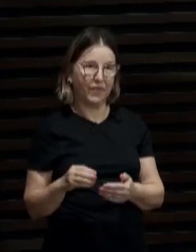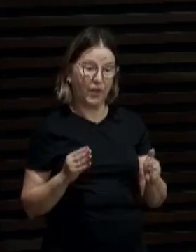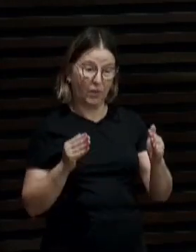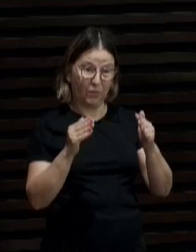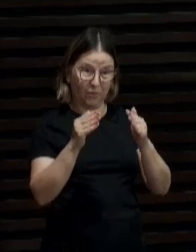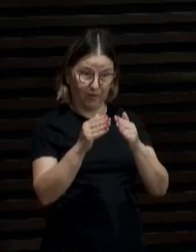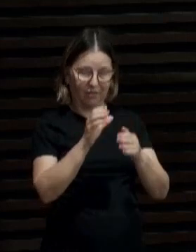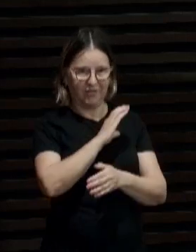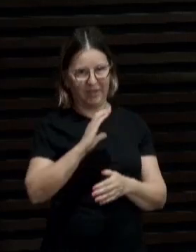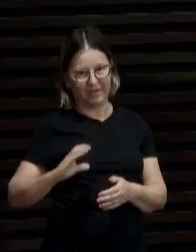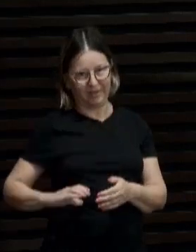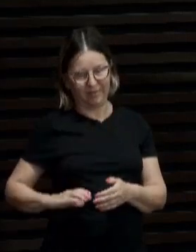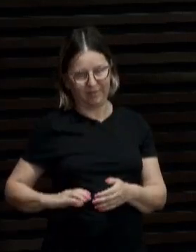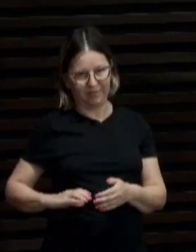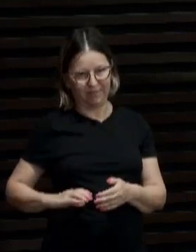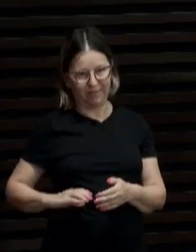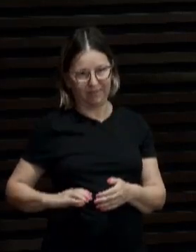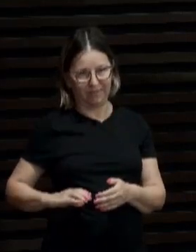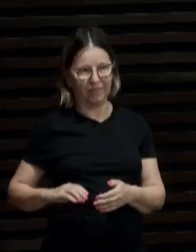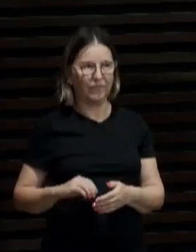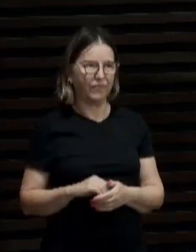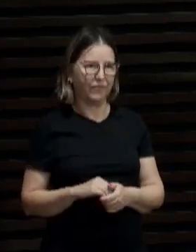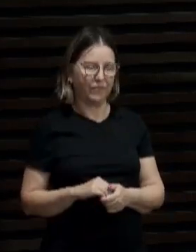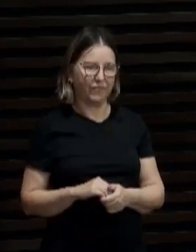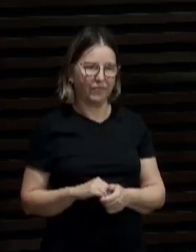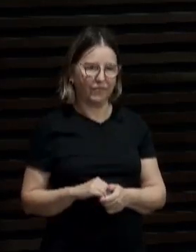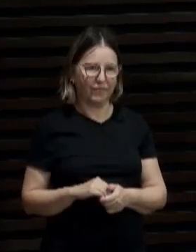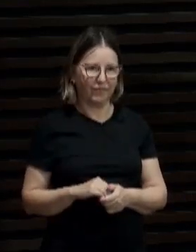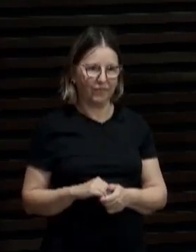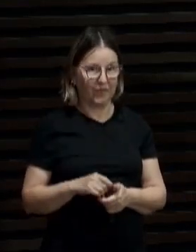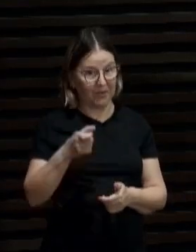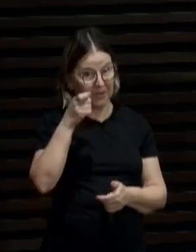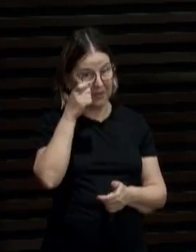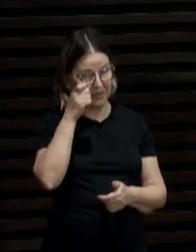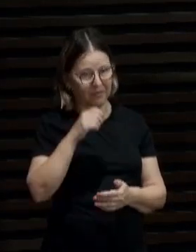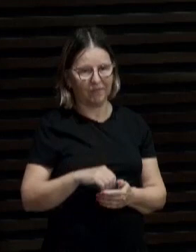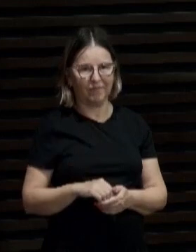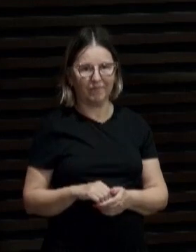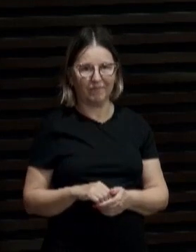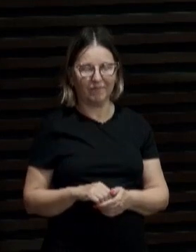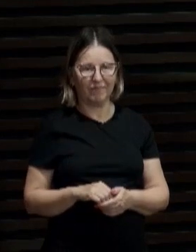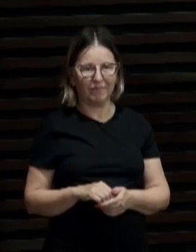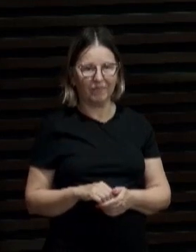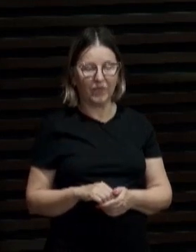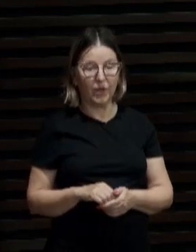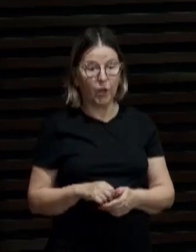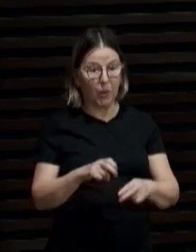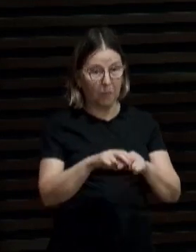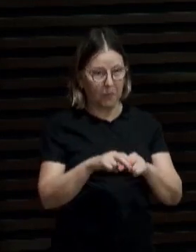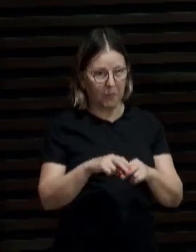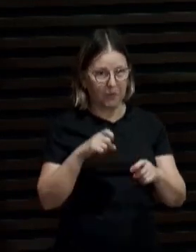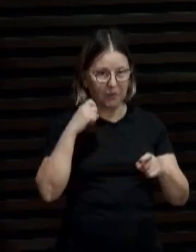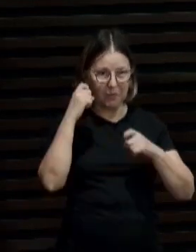amor. Preste atenção. Daí esse zelo doutrinário com Éfeso. Queridos, pense na